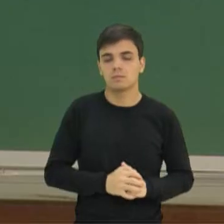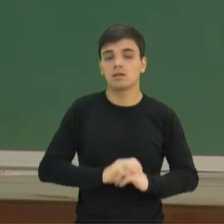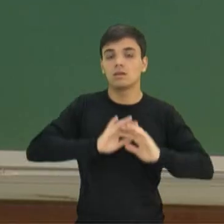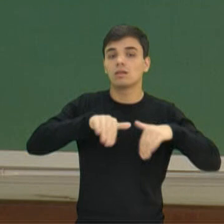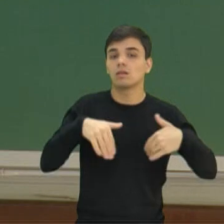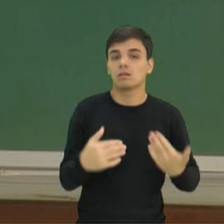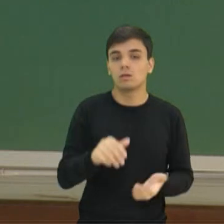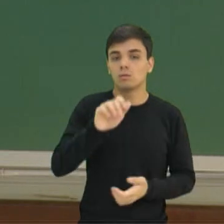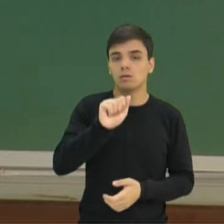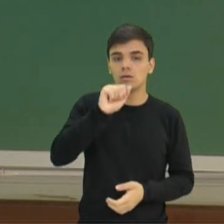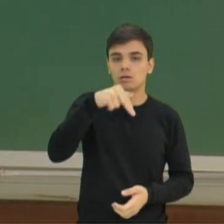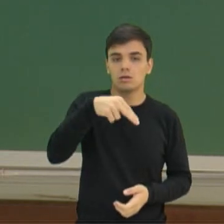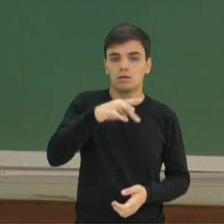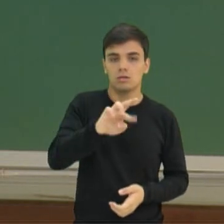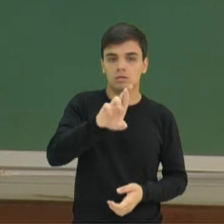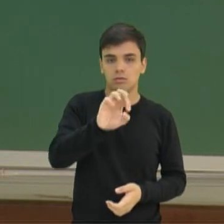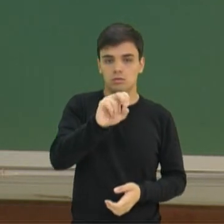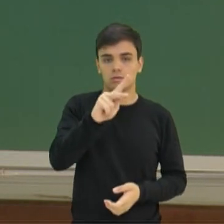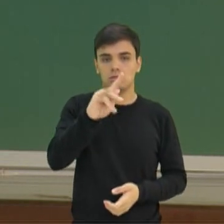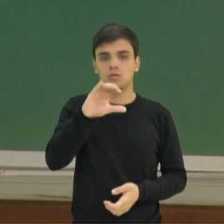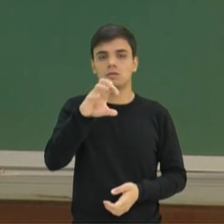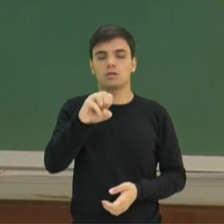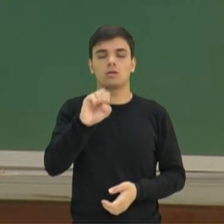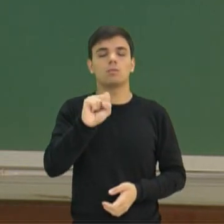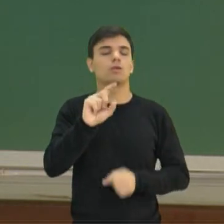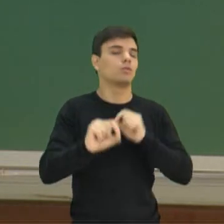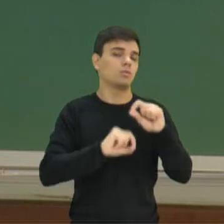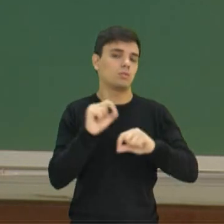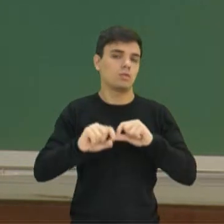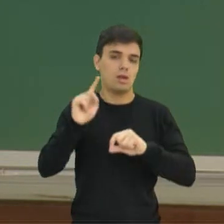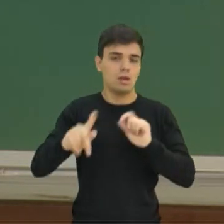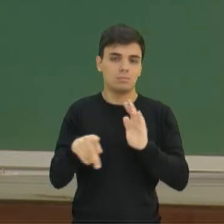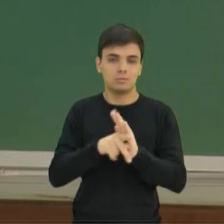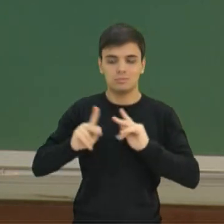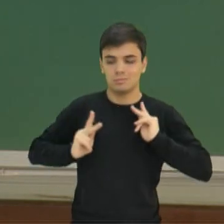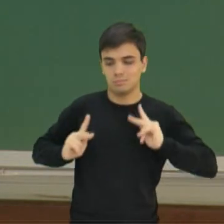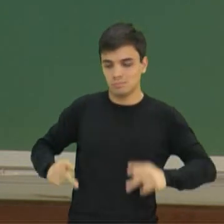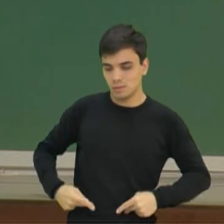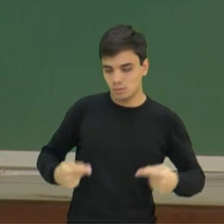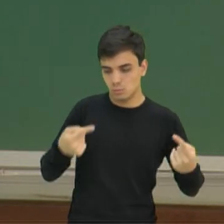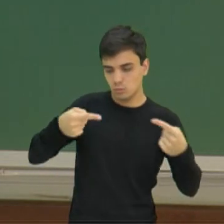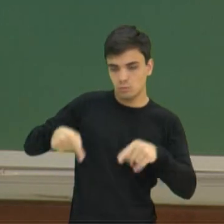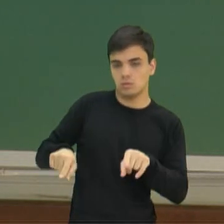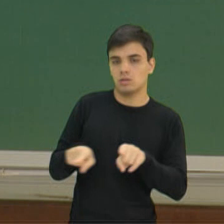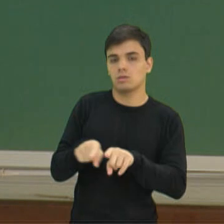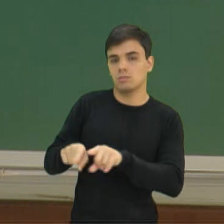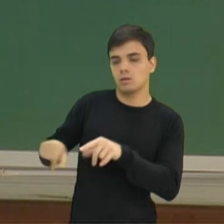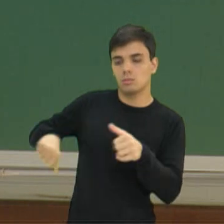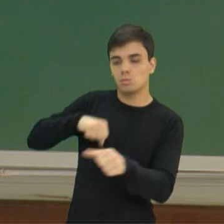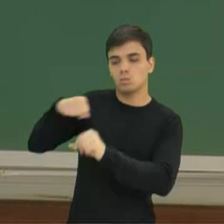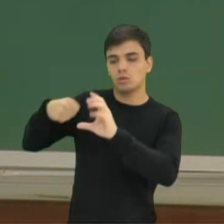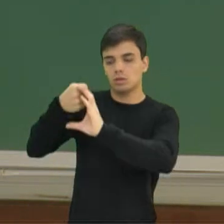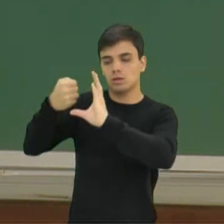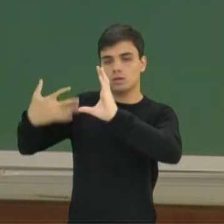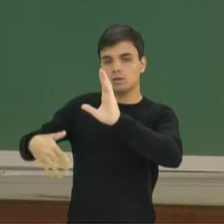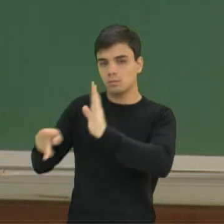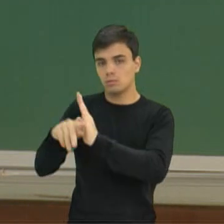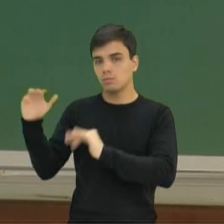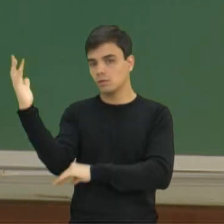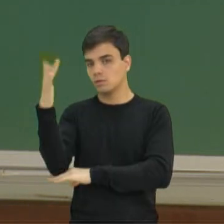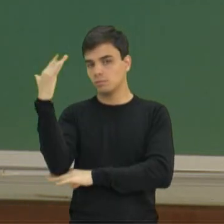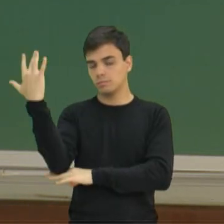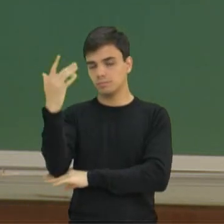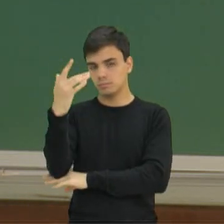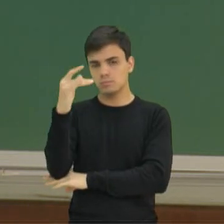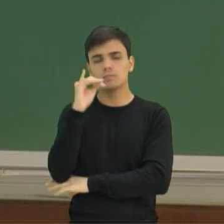ou seja, aqueles provocados pelas atividades humanas, né, que alteram as características naturais, nós podemos citar